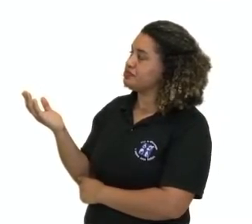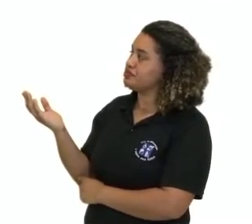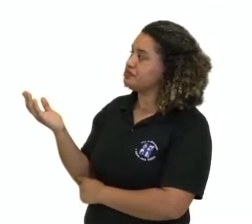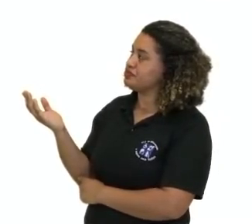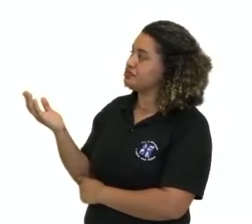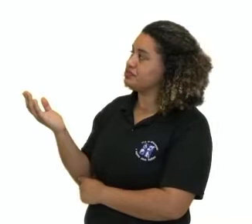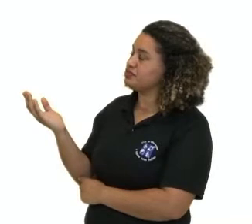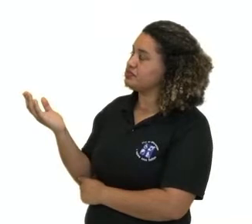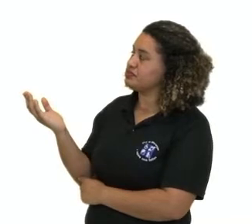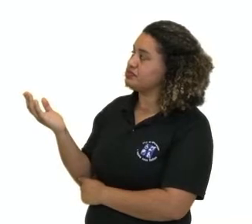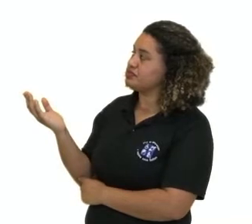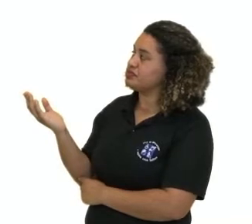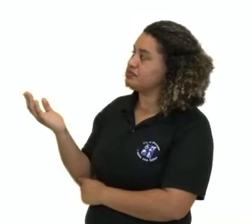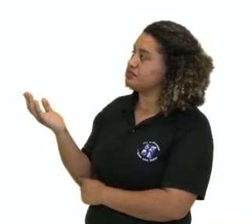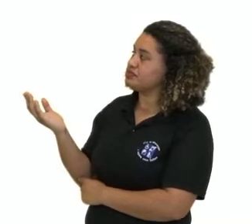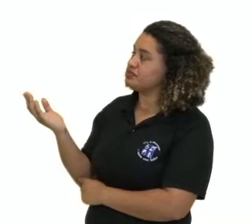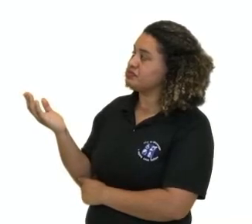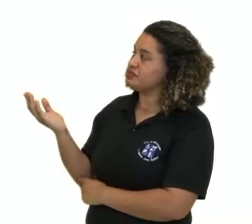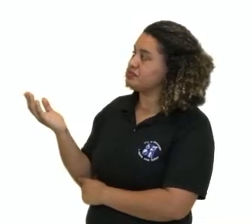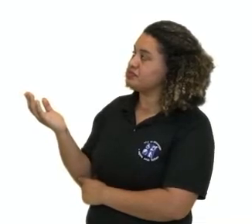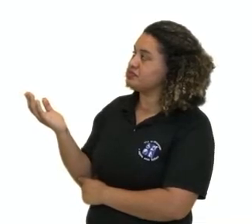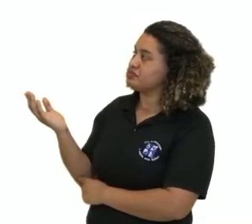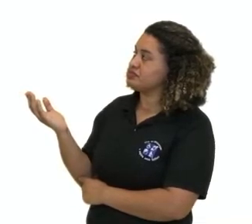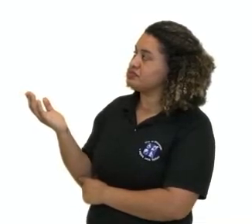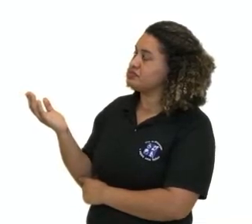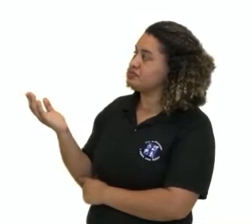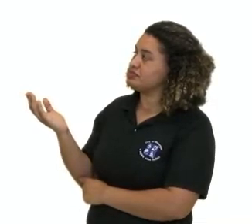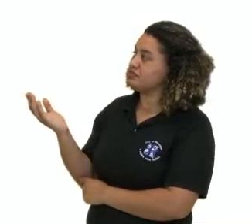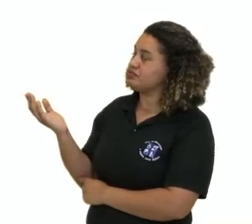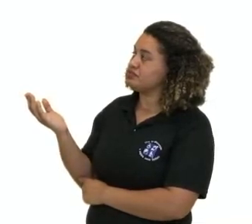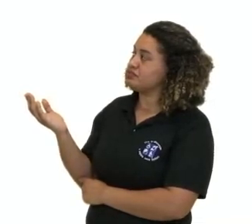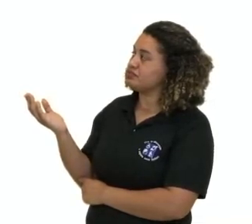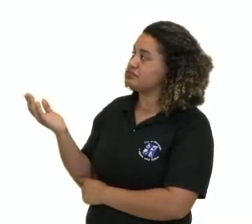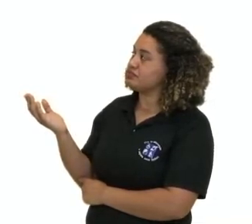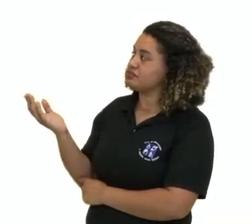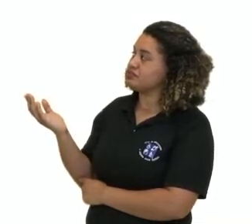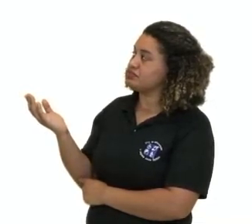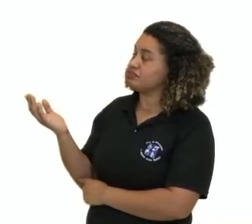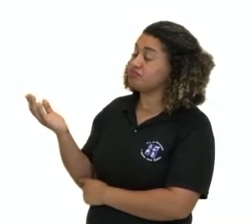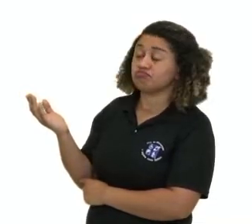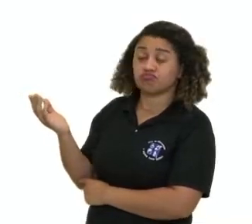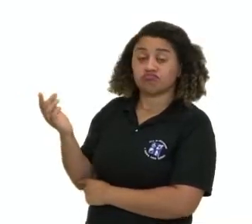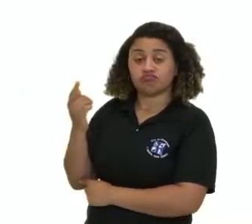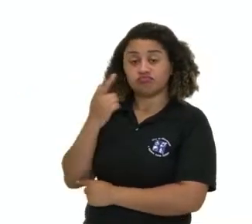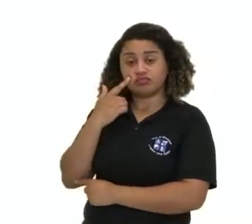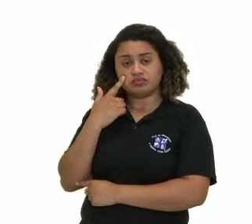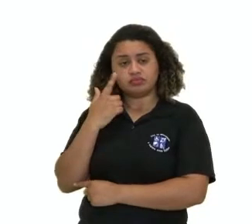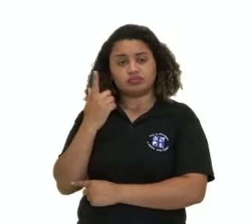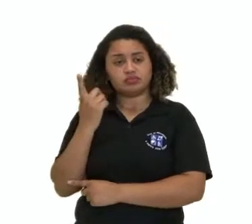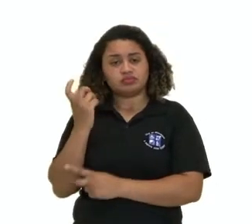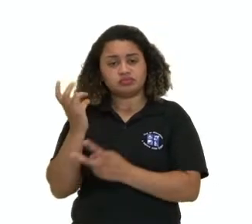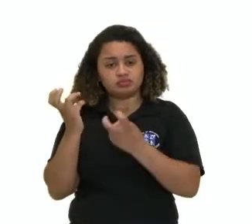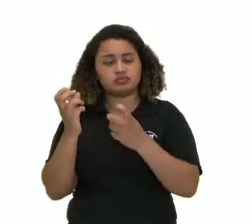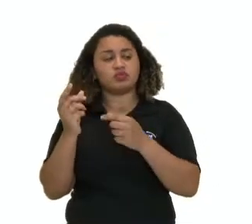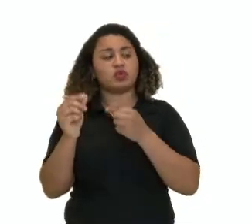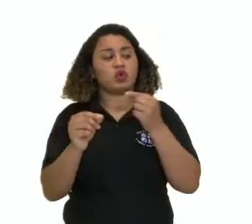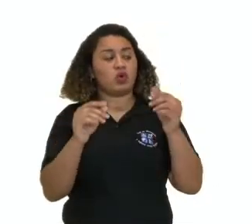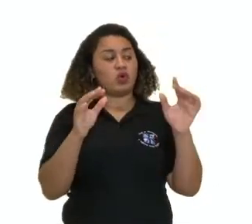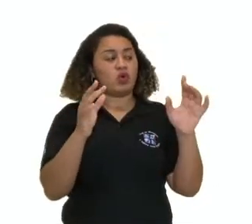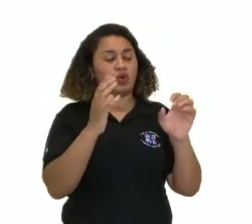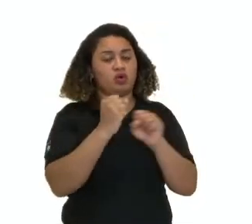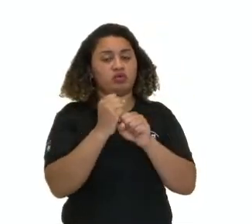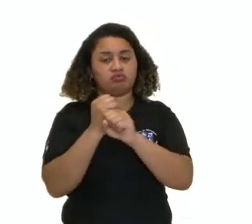multiplicado pelo número de termos, que é 144. Fazendo a soma e na sequência multiplicando